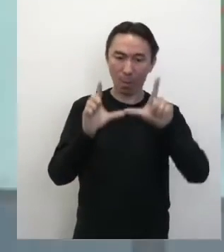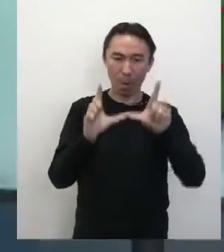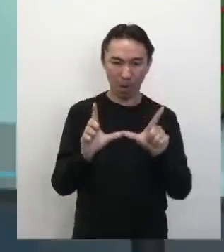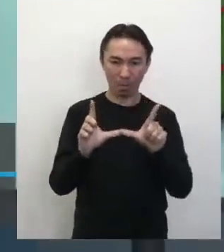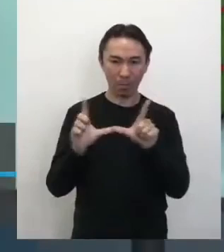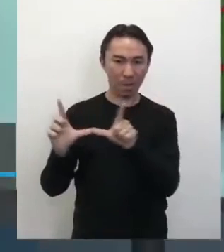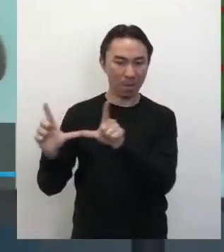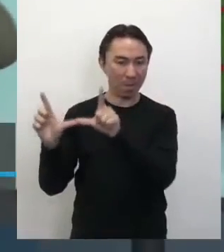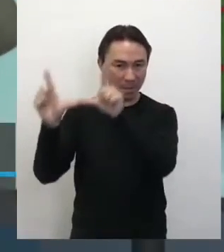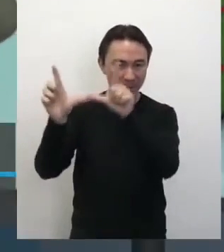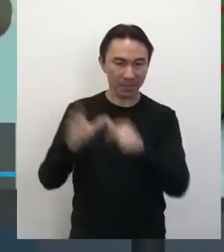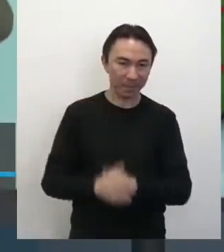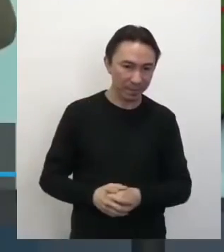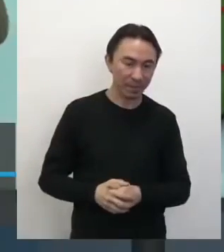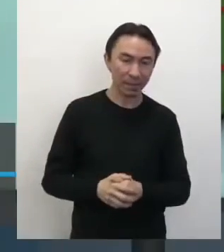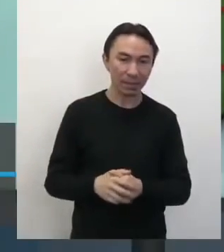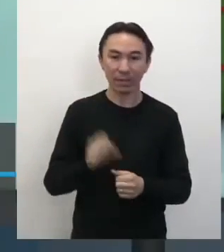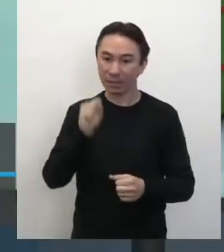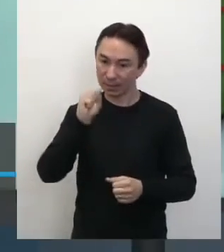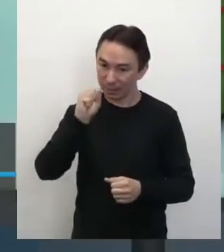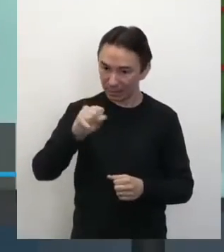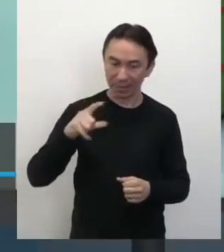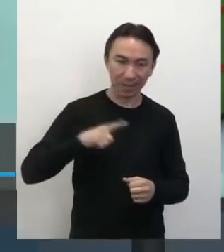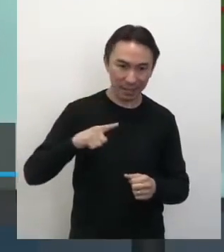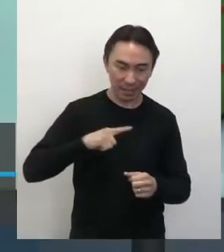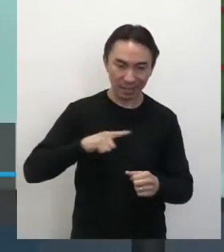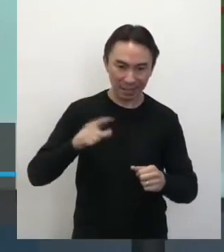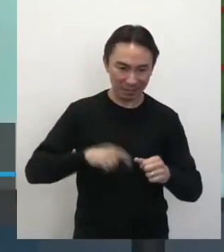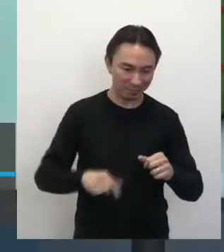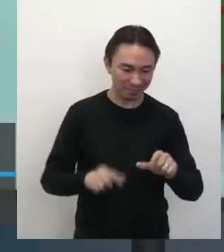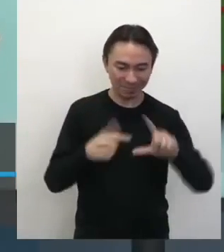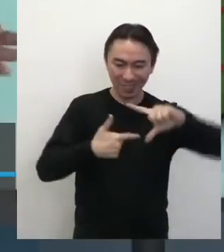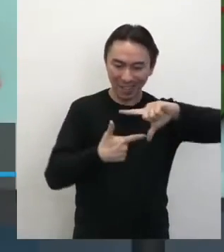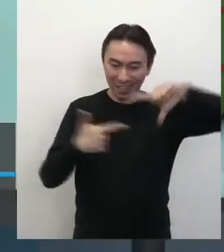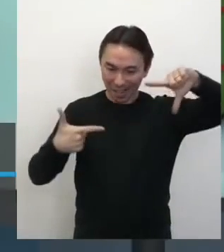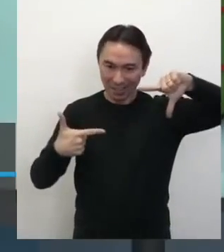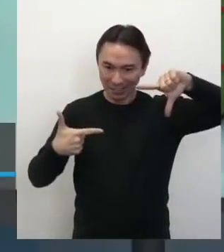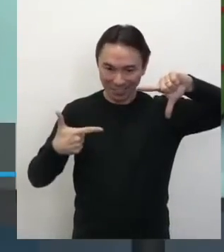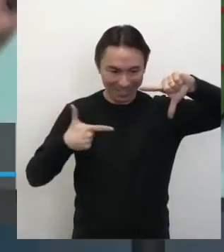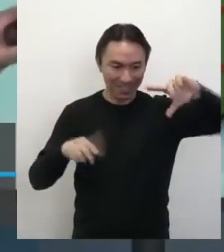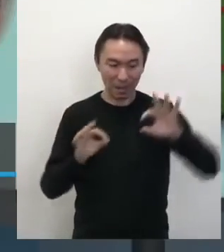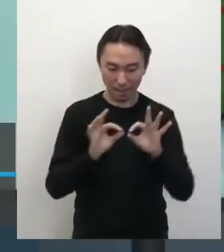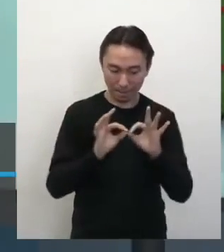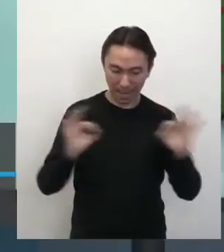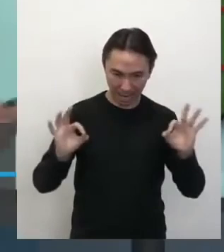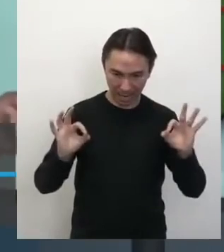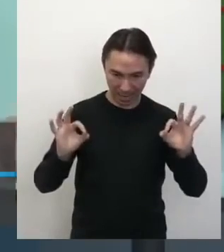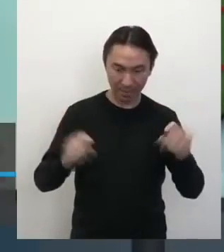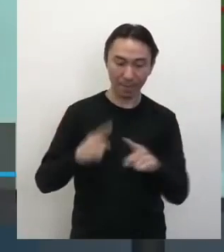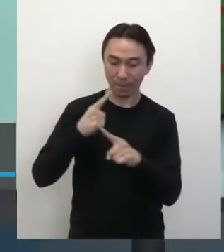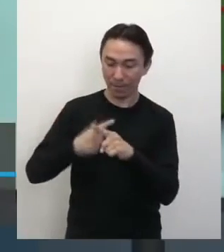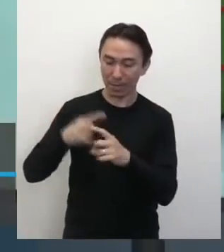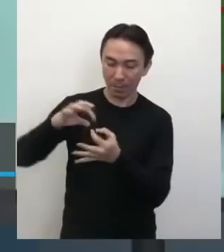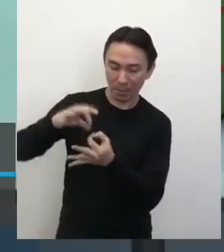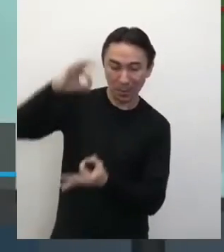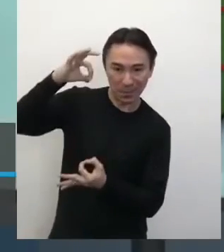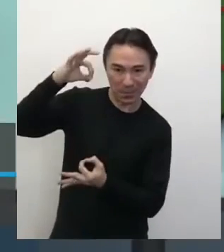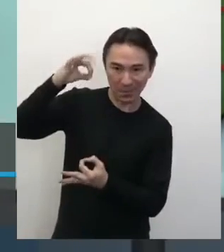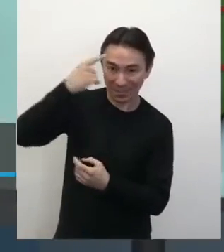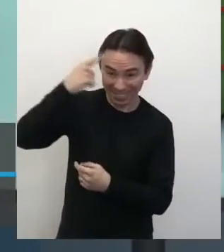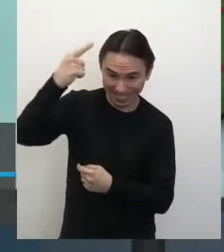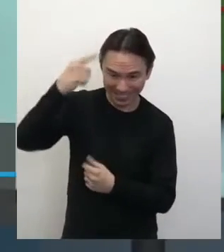caso, a gente faria a base vezes a altura, lembra disso? E a gente vai ter a área dessa